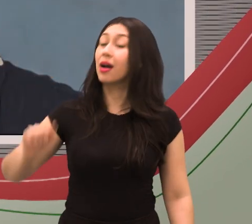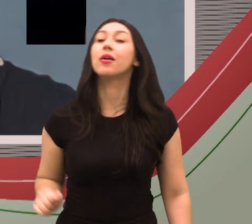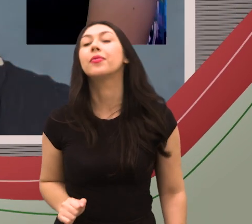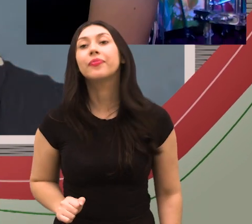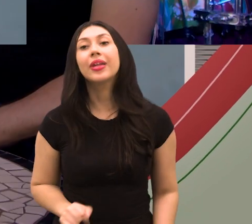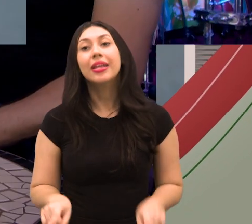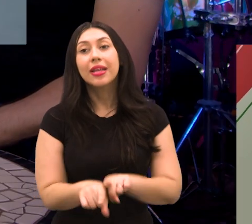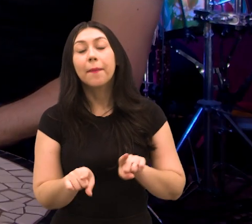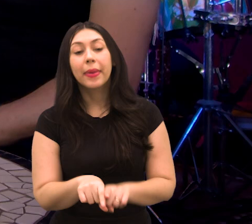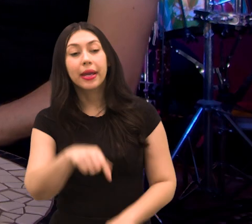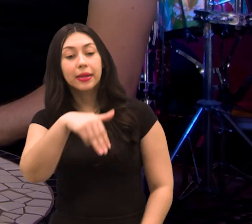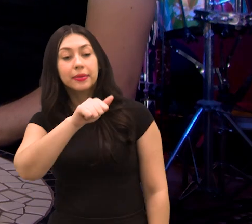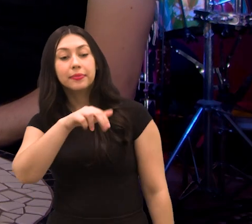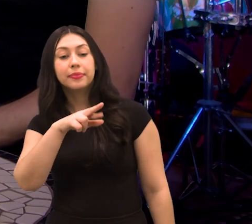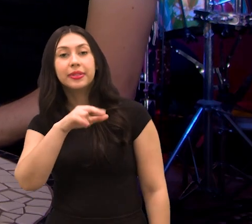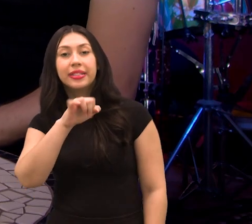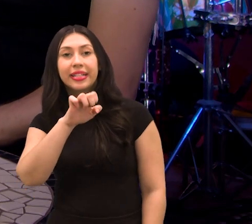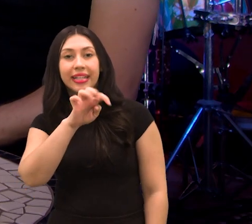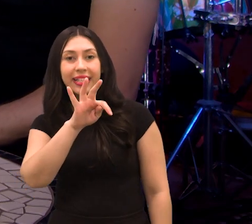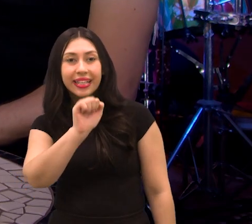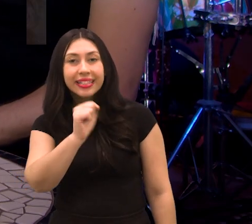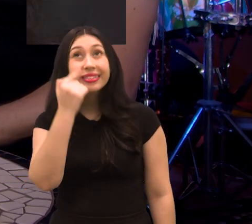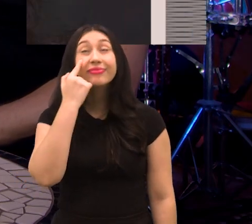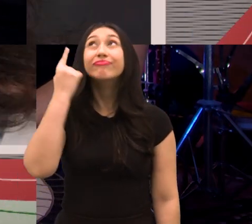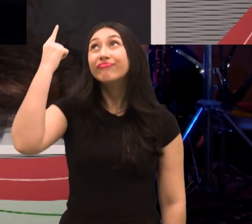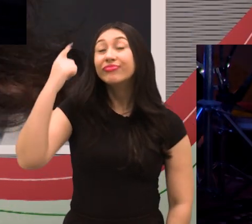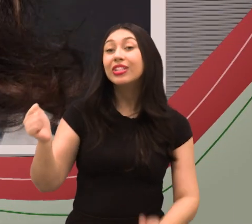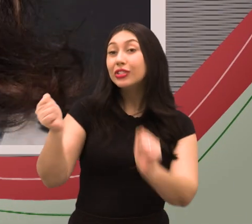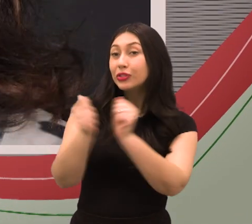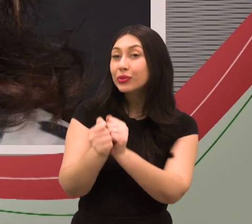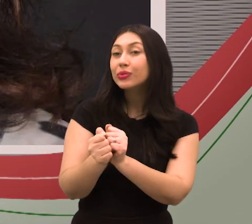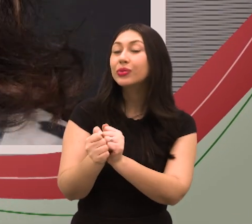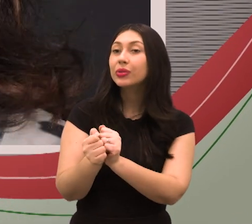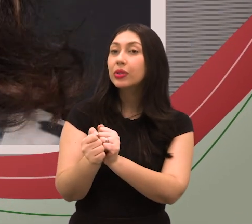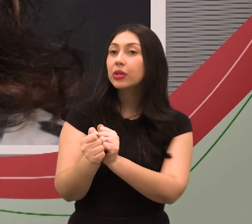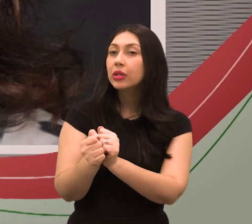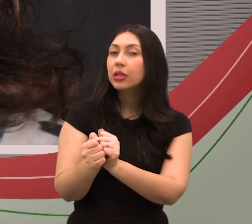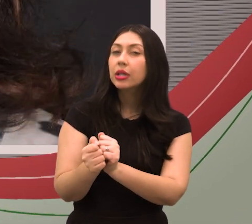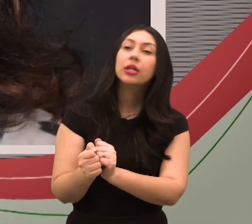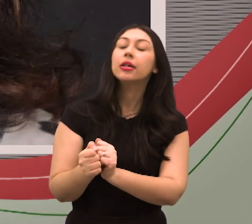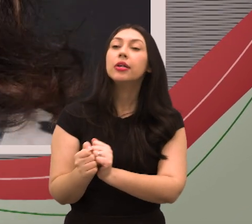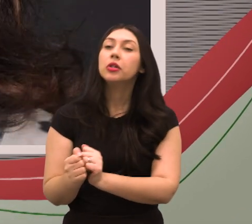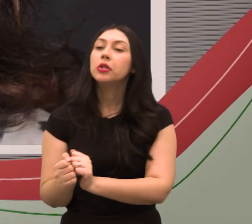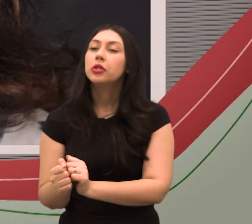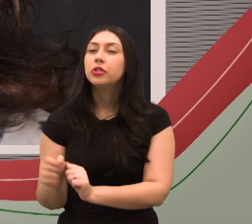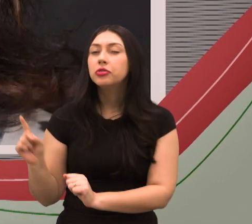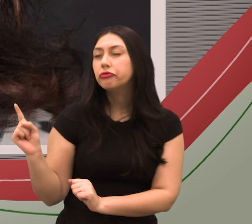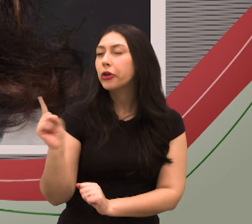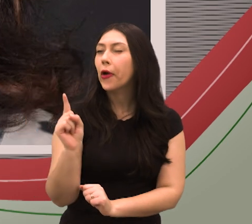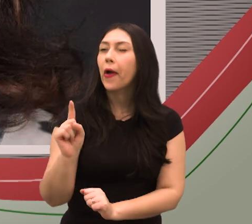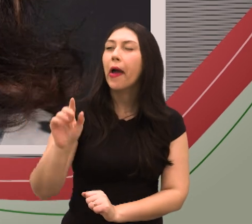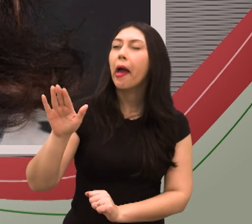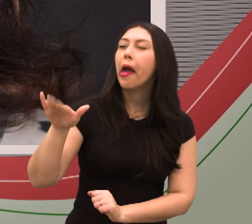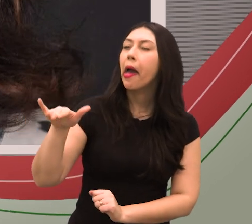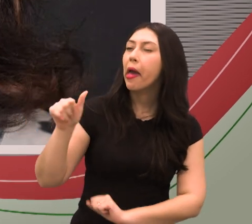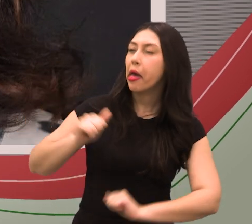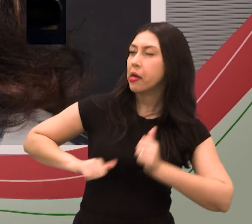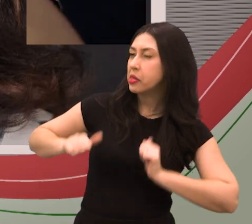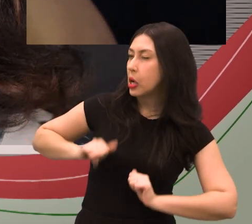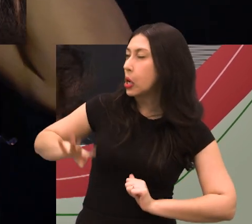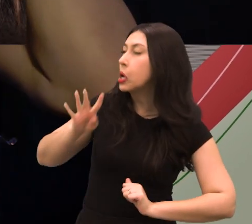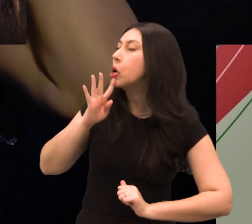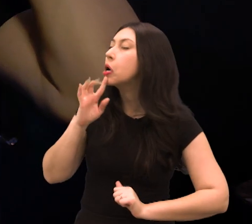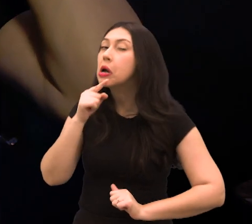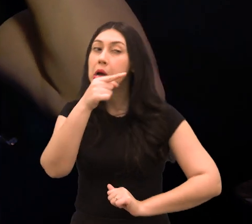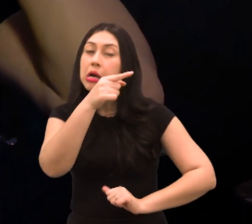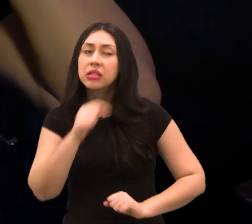protagonista. Você conheceu. E aí a Marieta Severo estava junto com a Sandra no set de gravação, ela chegou e falou, Daniel, você conhece